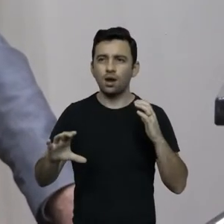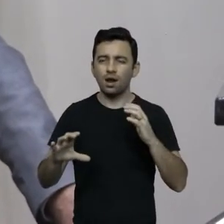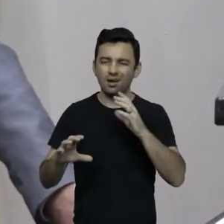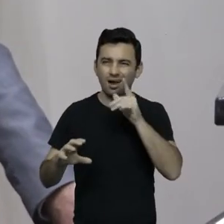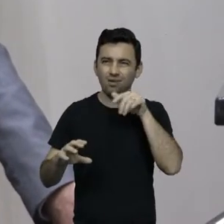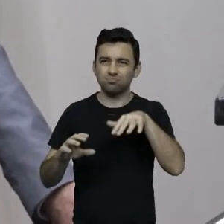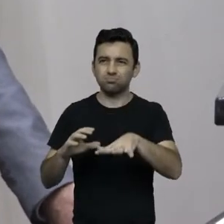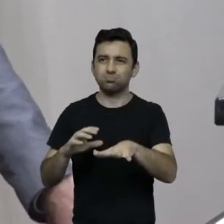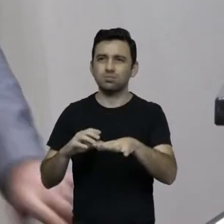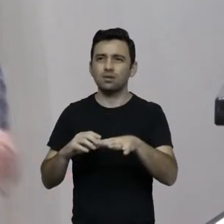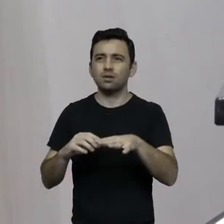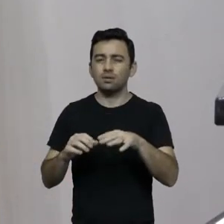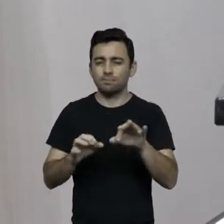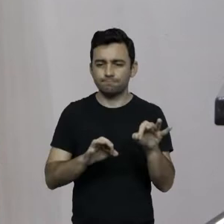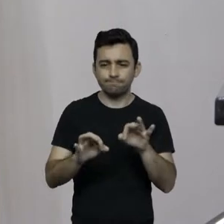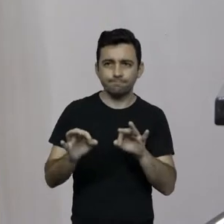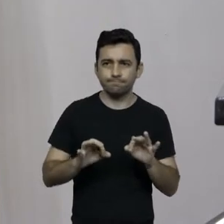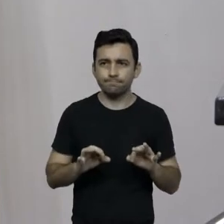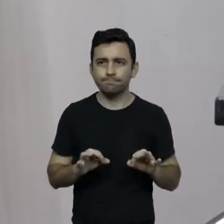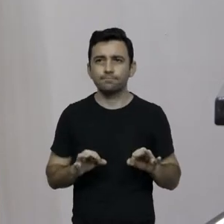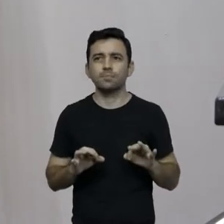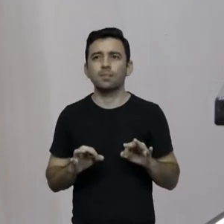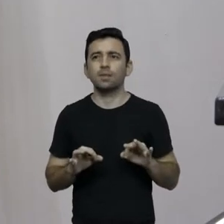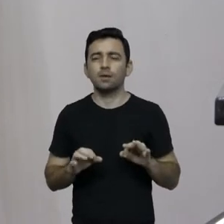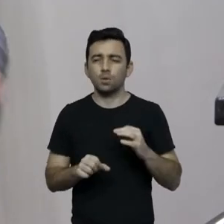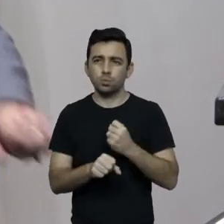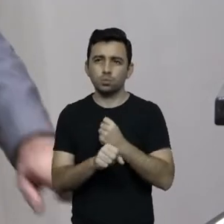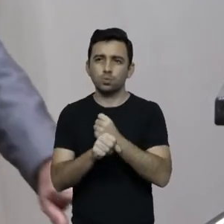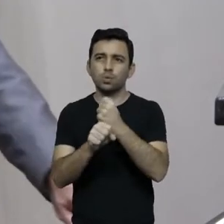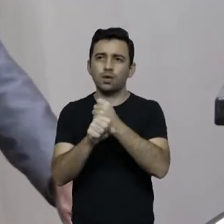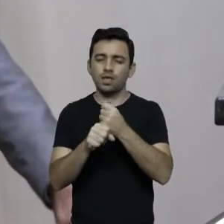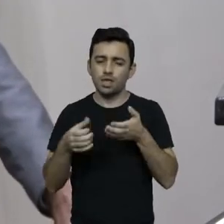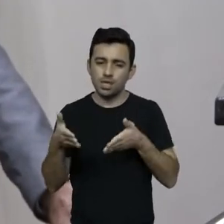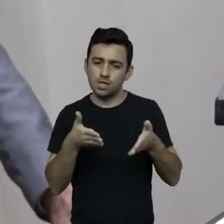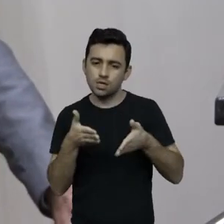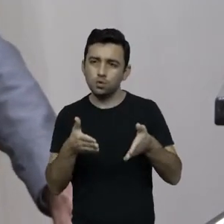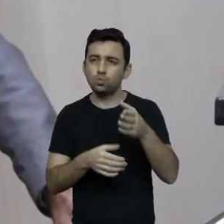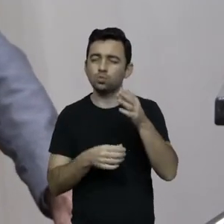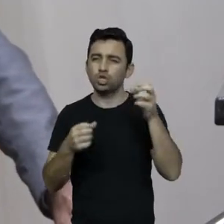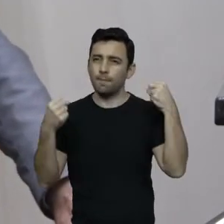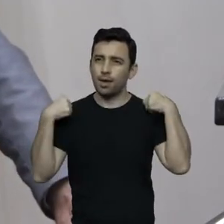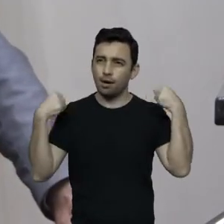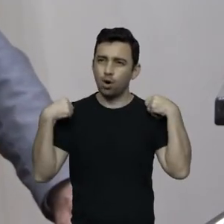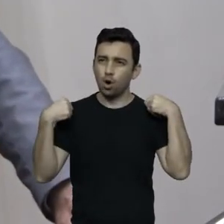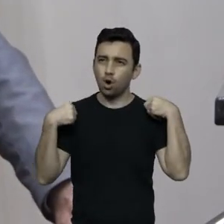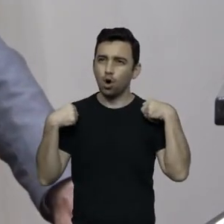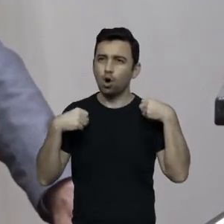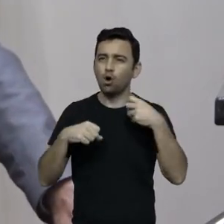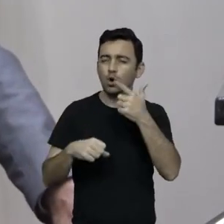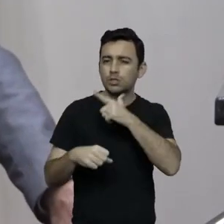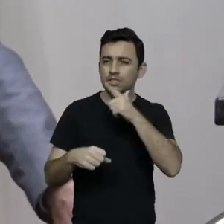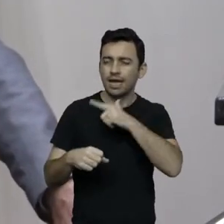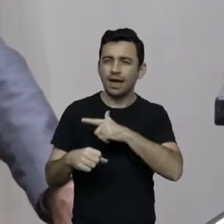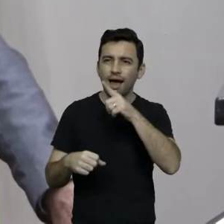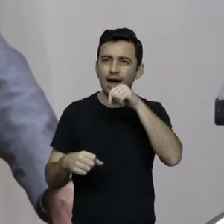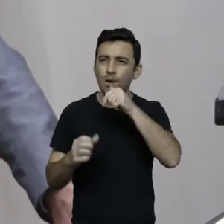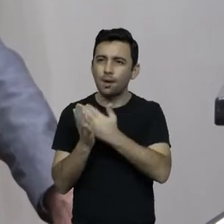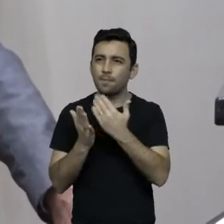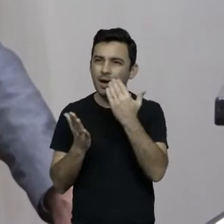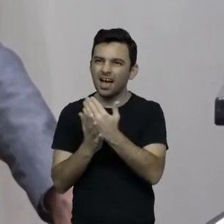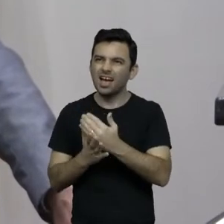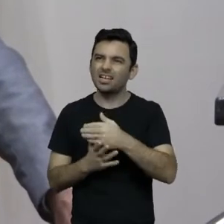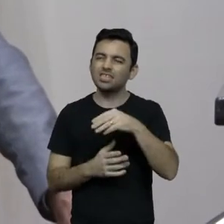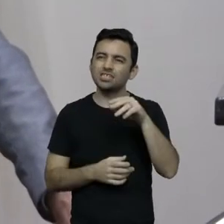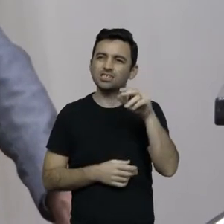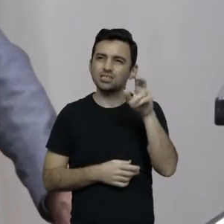é que tá sendo construída do Rio Chapecó que vai abastecer Xanxerê Xaxim